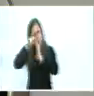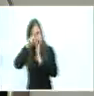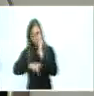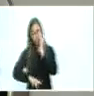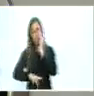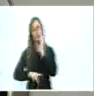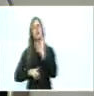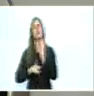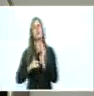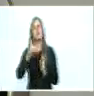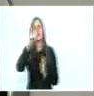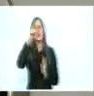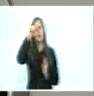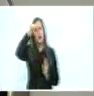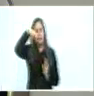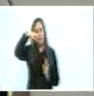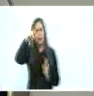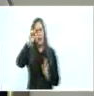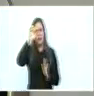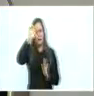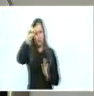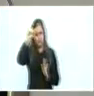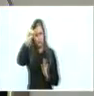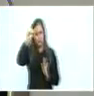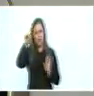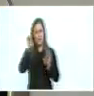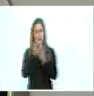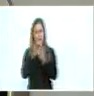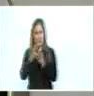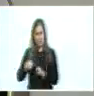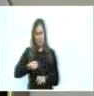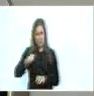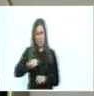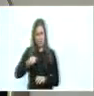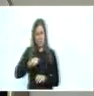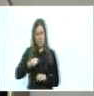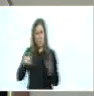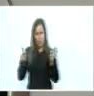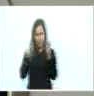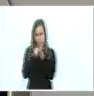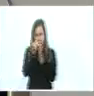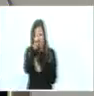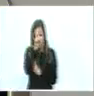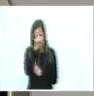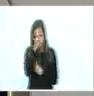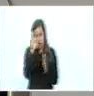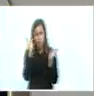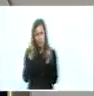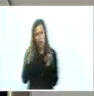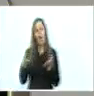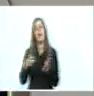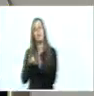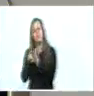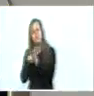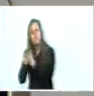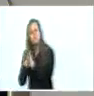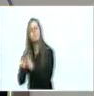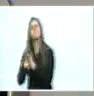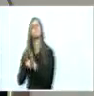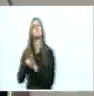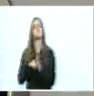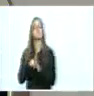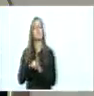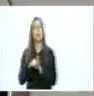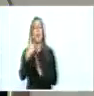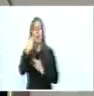o Damar estava presente, segundo informações da mesma, o próprio hospital já vinha buscando isso. Uma coisa que